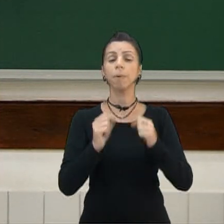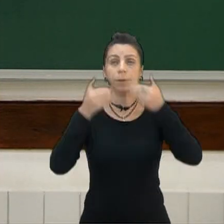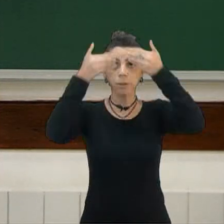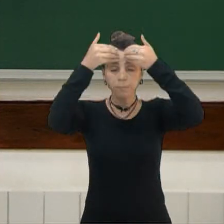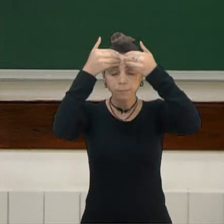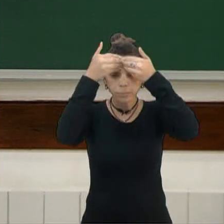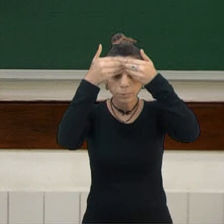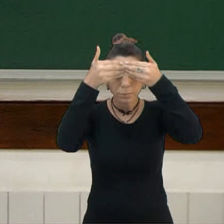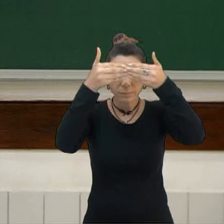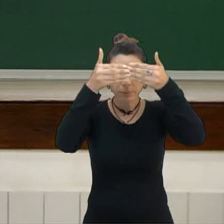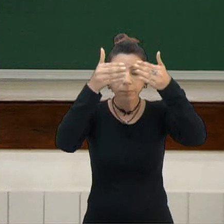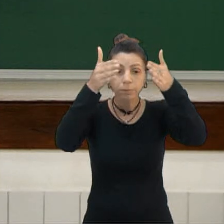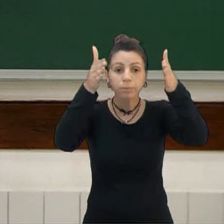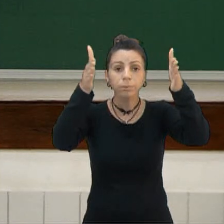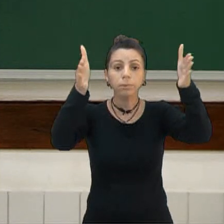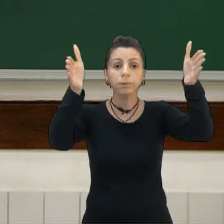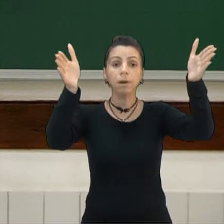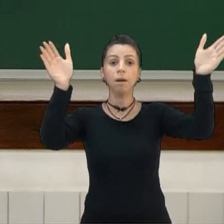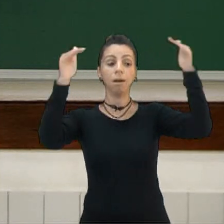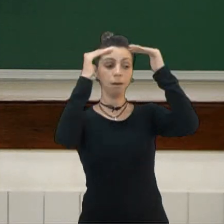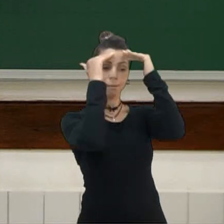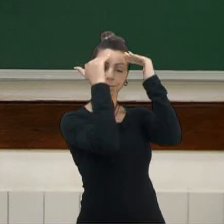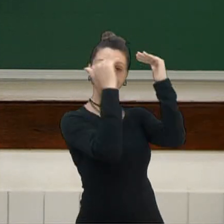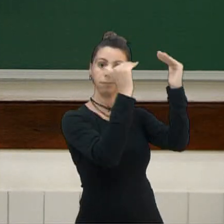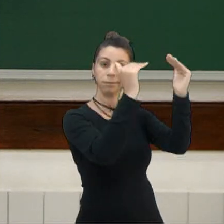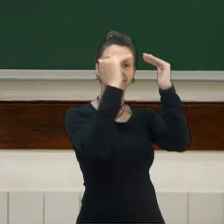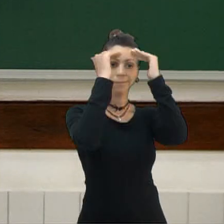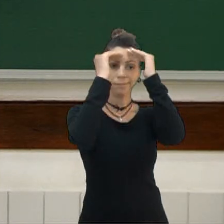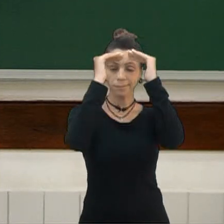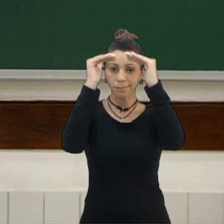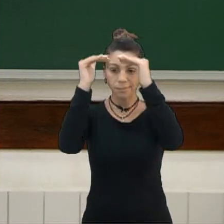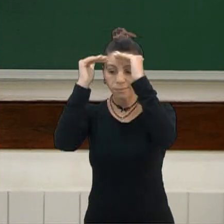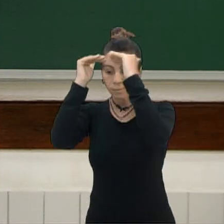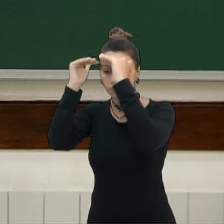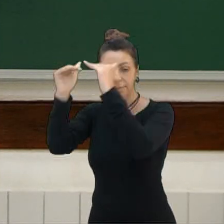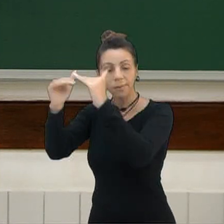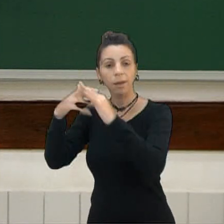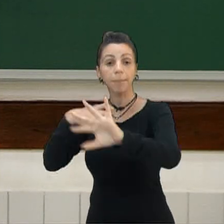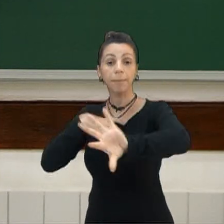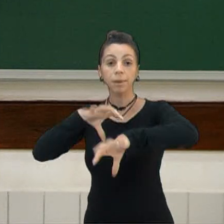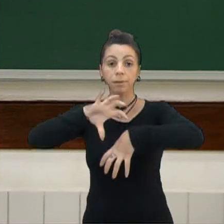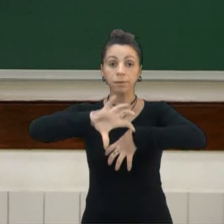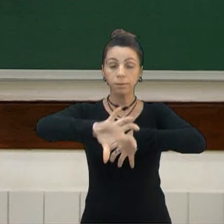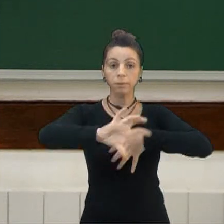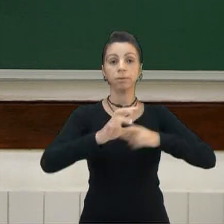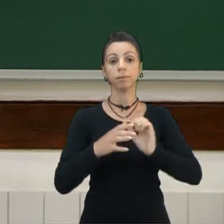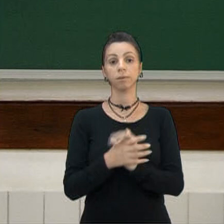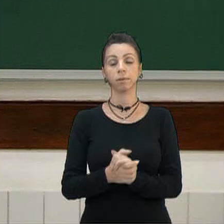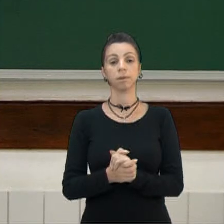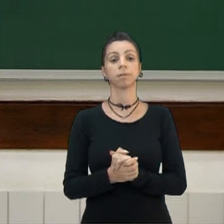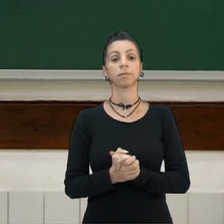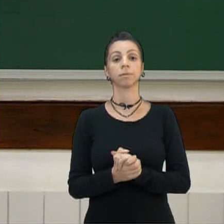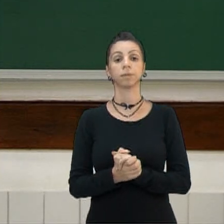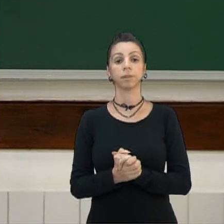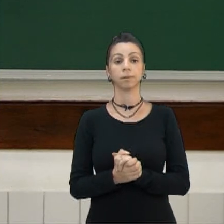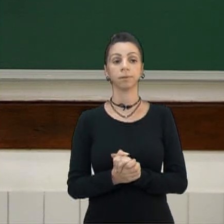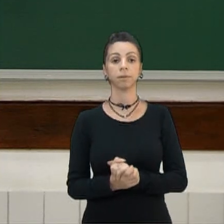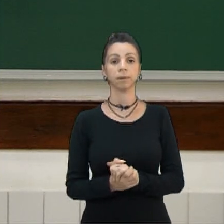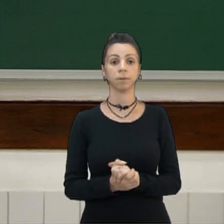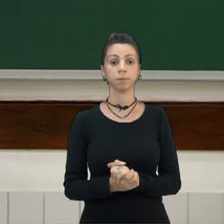nossa mente, a ter o respeito melhor entre as pessoas, né, e basicamente nós